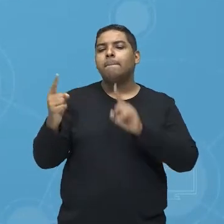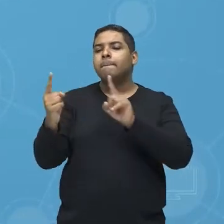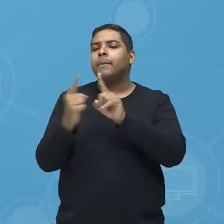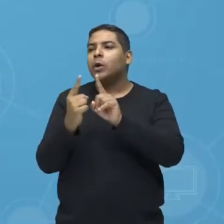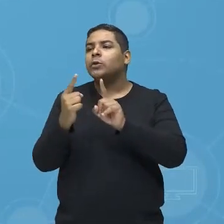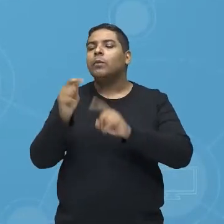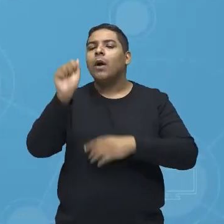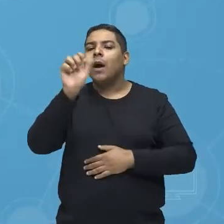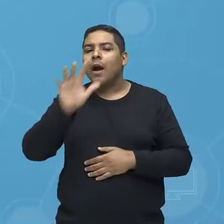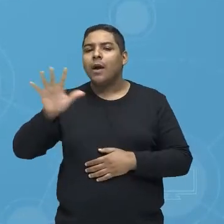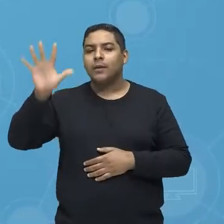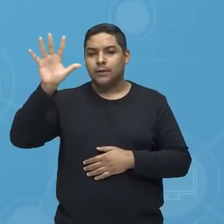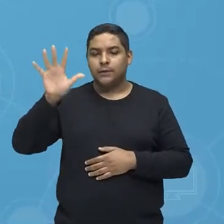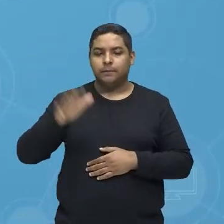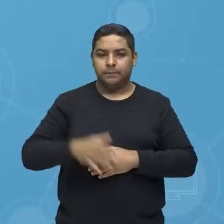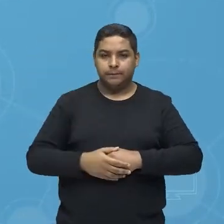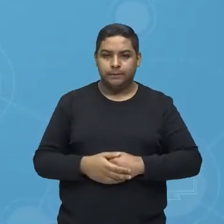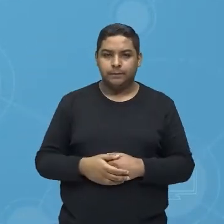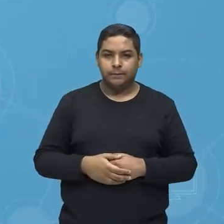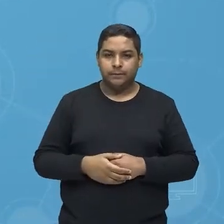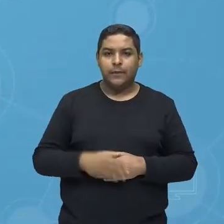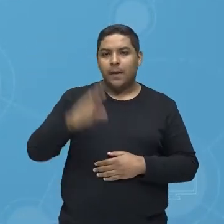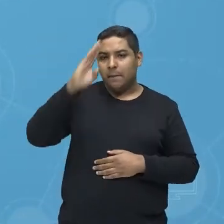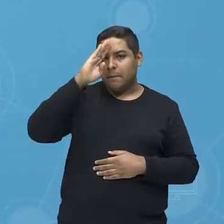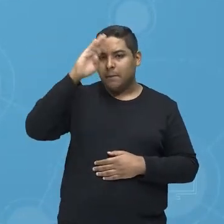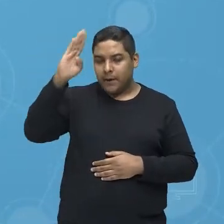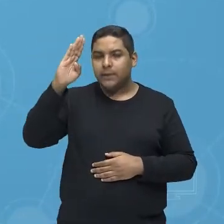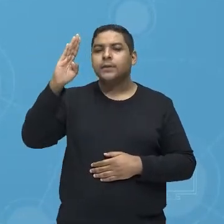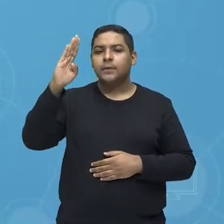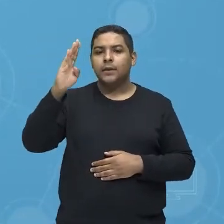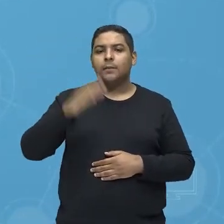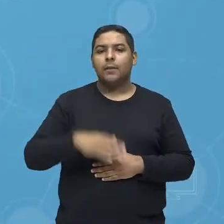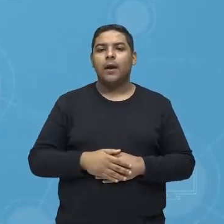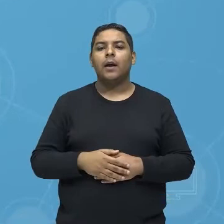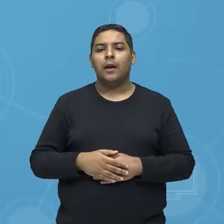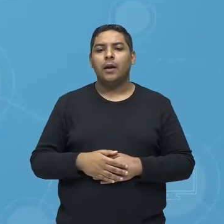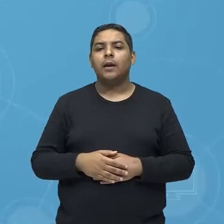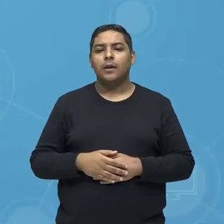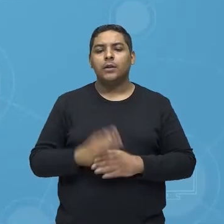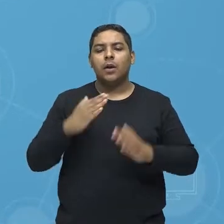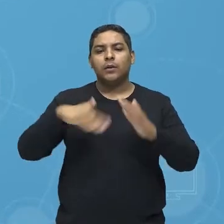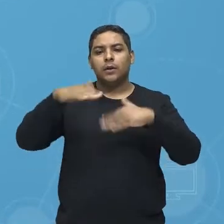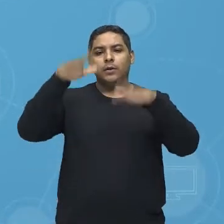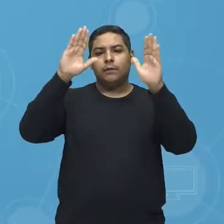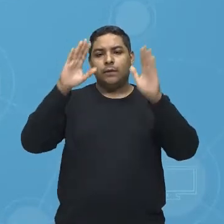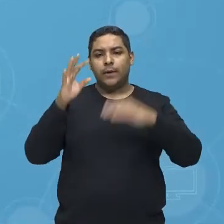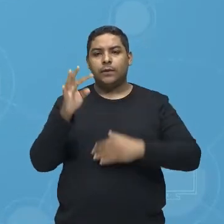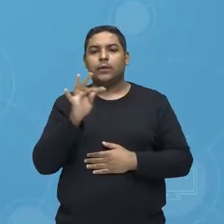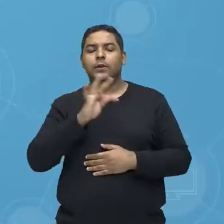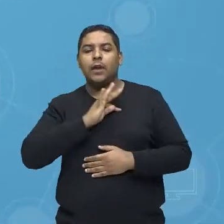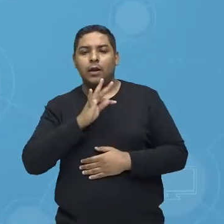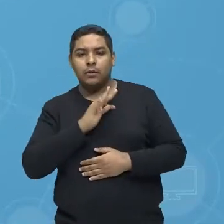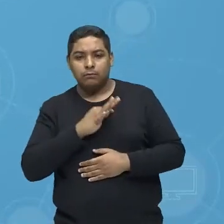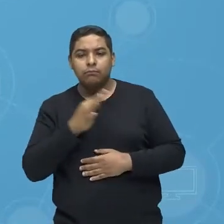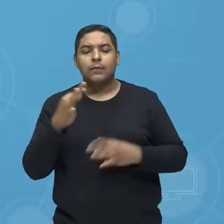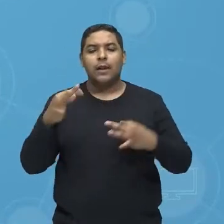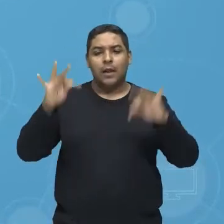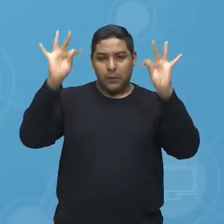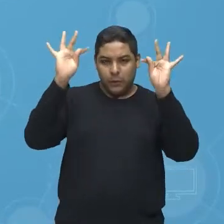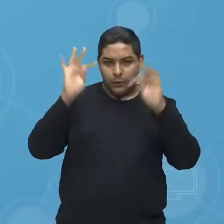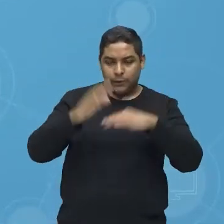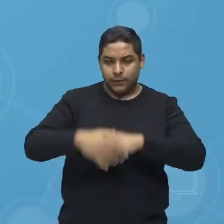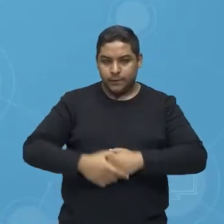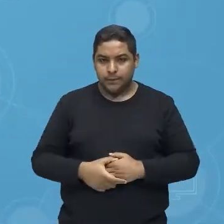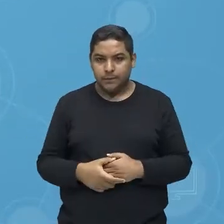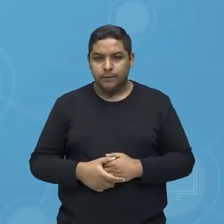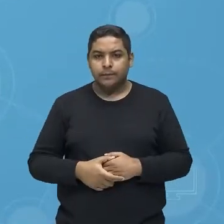parte do Vale do Silício, sendo uma das principais também em relação a esse desenvolvimento tecnológico que a gente observa hoje em dia. Então,